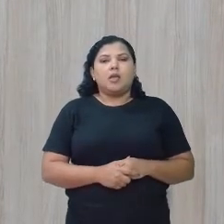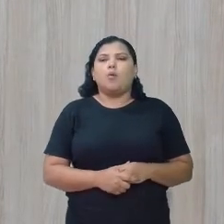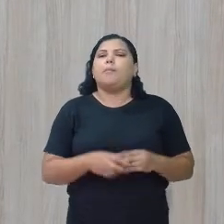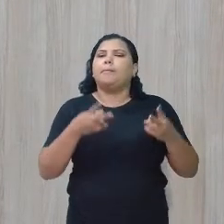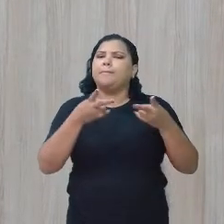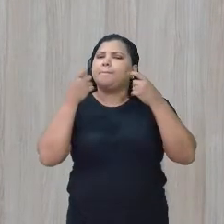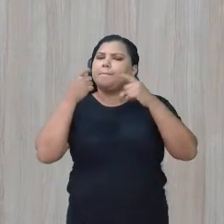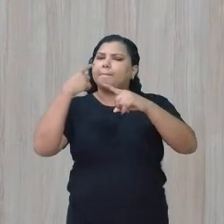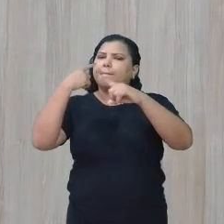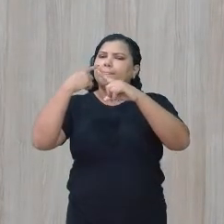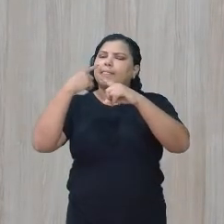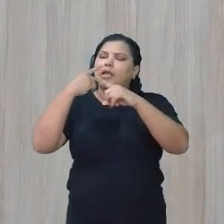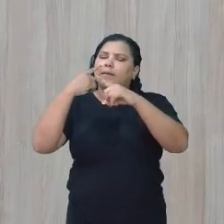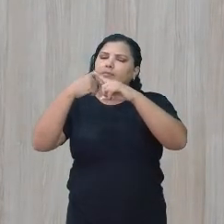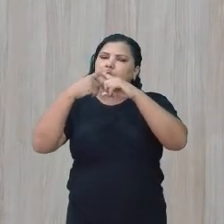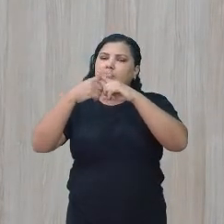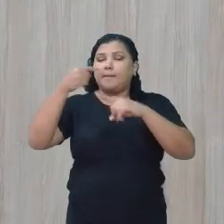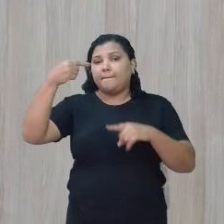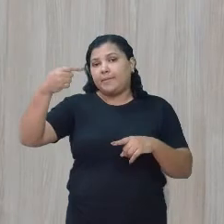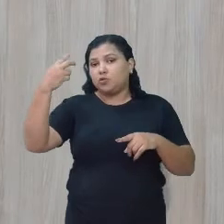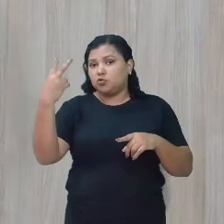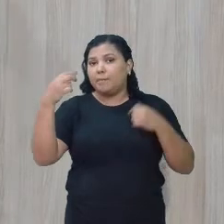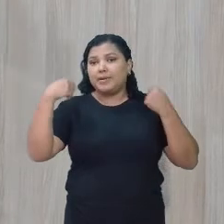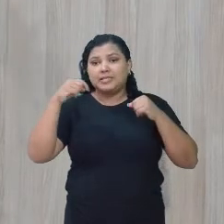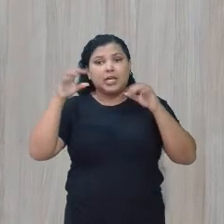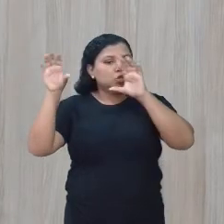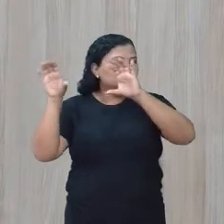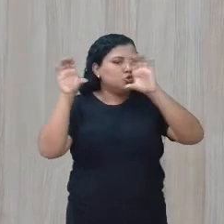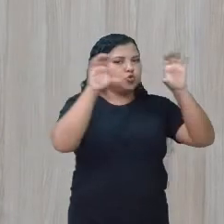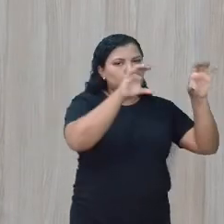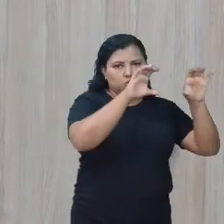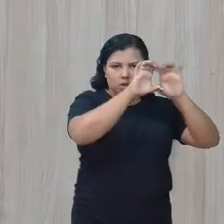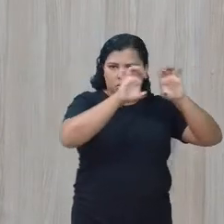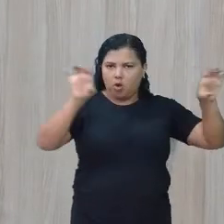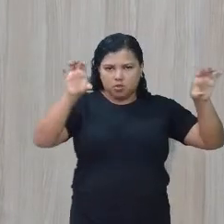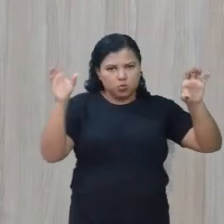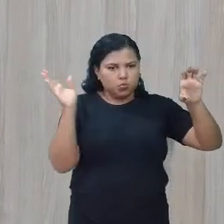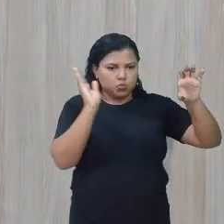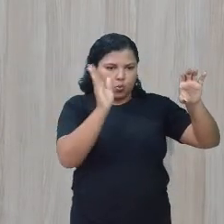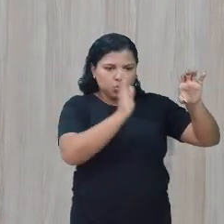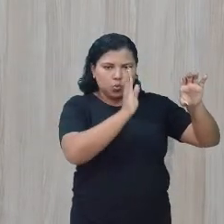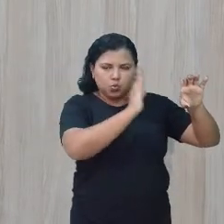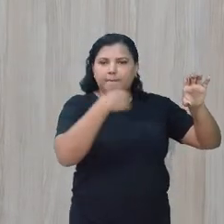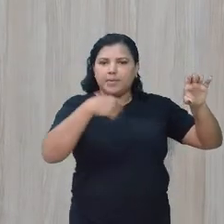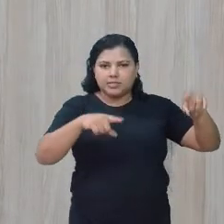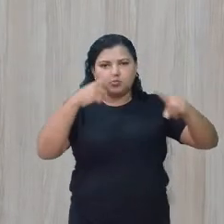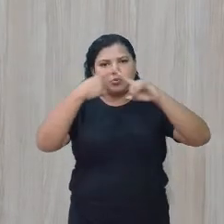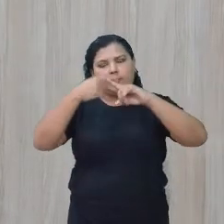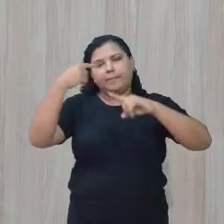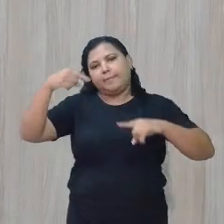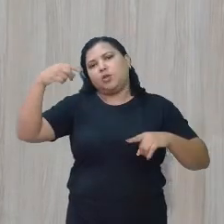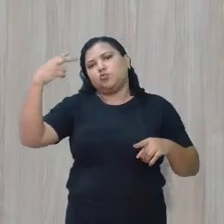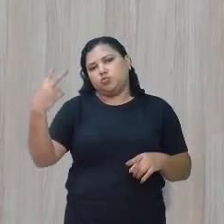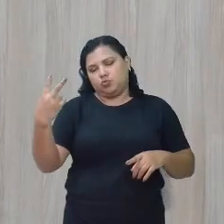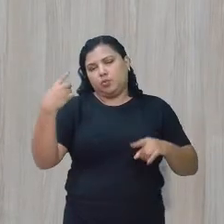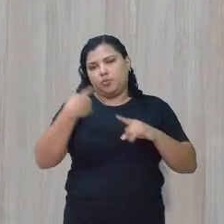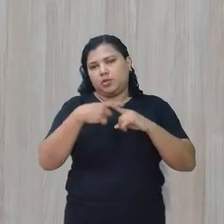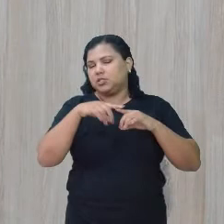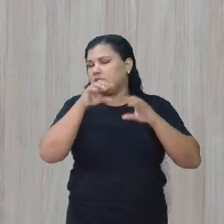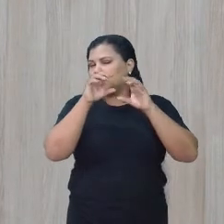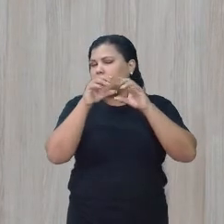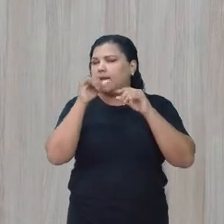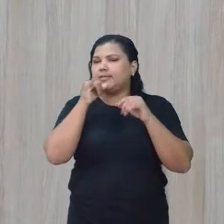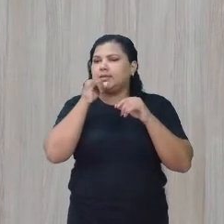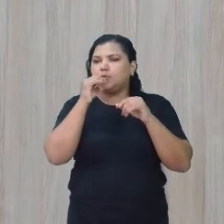multiplicar a equação, tem que multiplicar toda a equação, tá? Todos os valores. Porque se você multiplica apenas